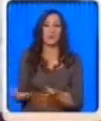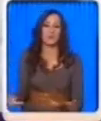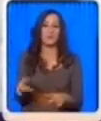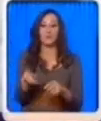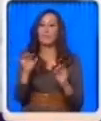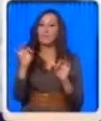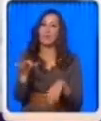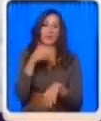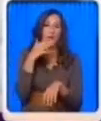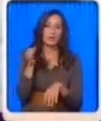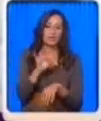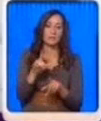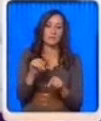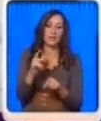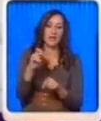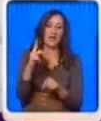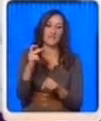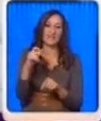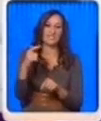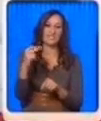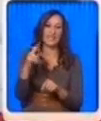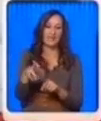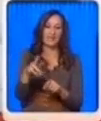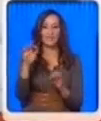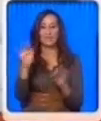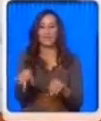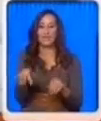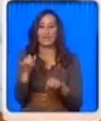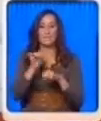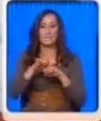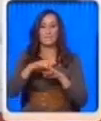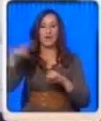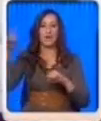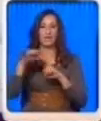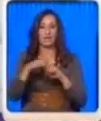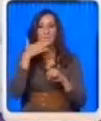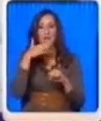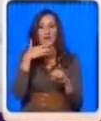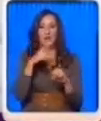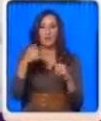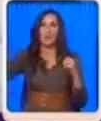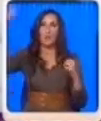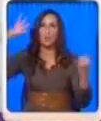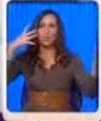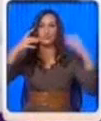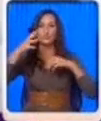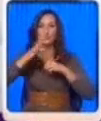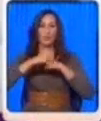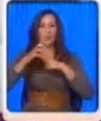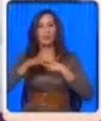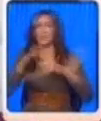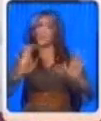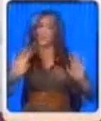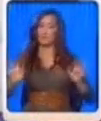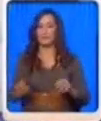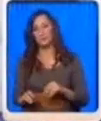uma coisa de sonho. E o Avatar, temos o final do Avatar. É de prateada e branca, uma coisa linda, com com iluminação laranja. É uma coisa